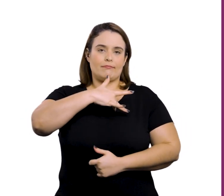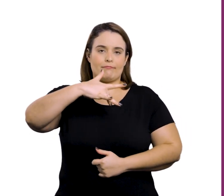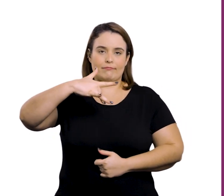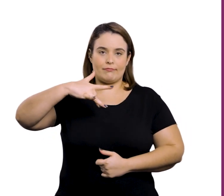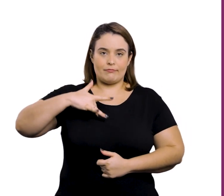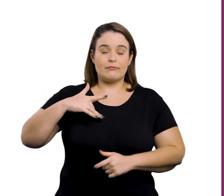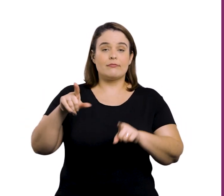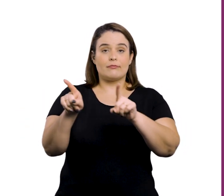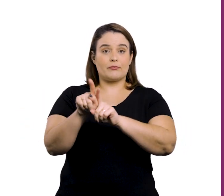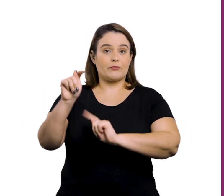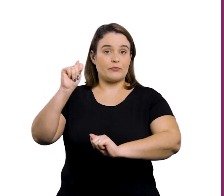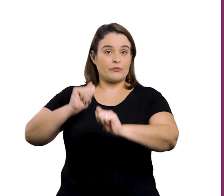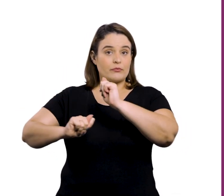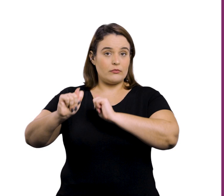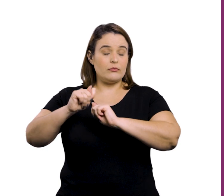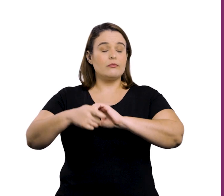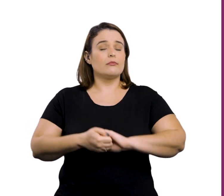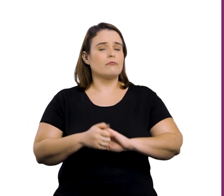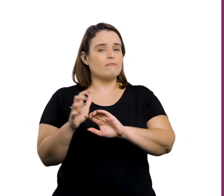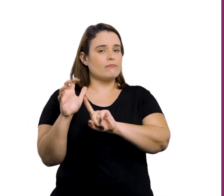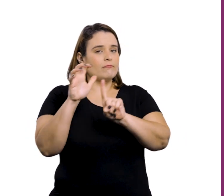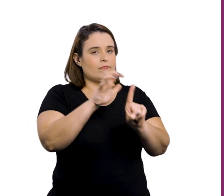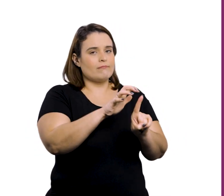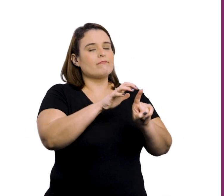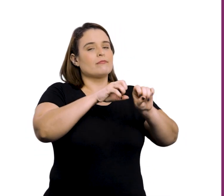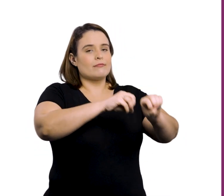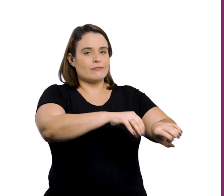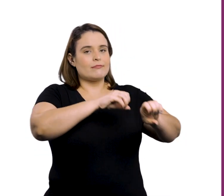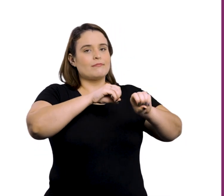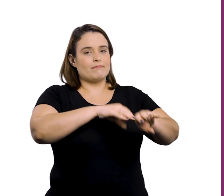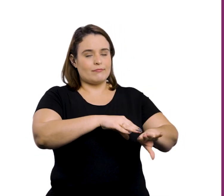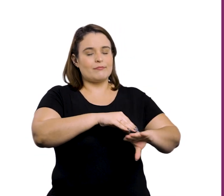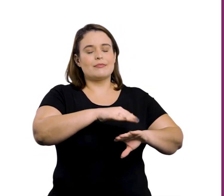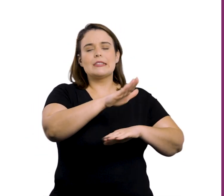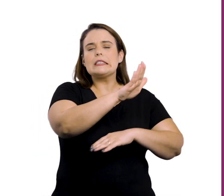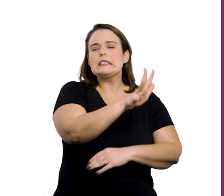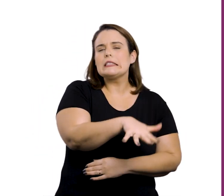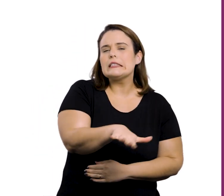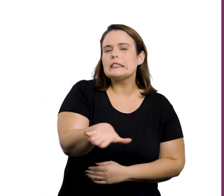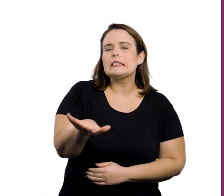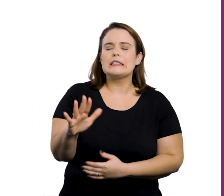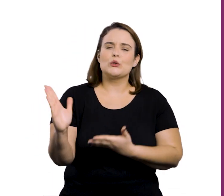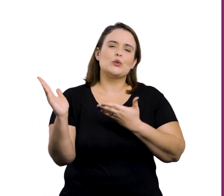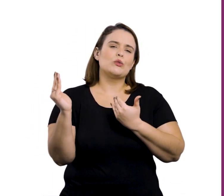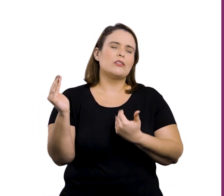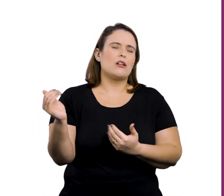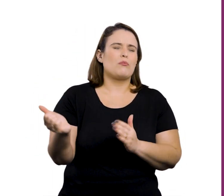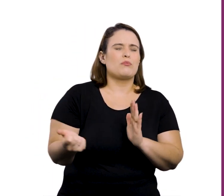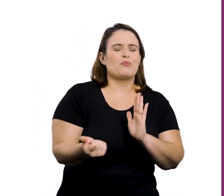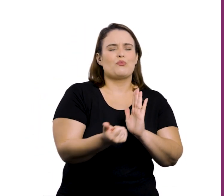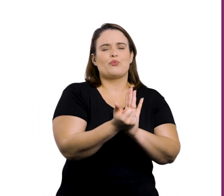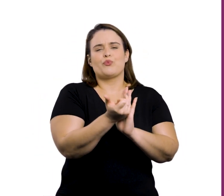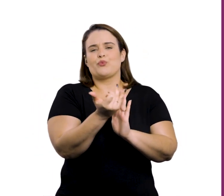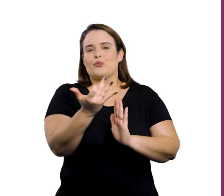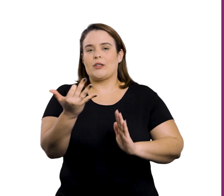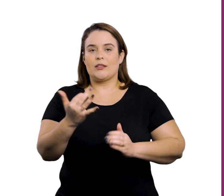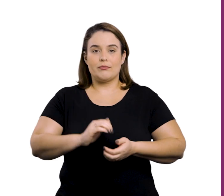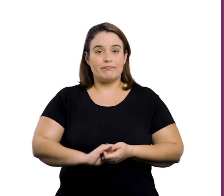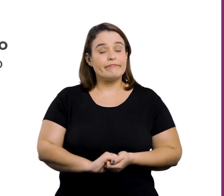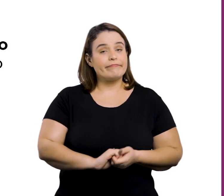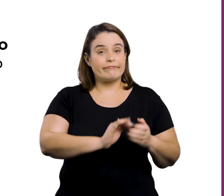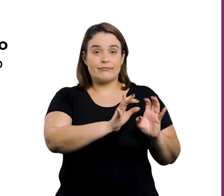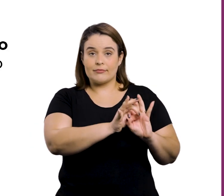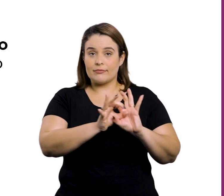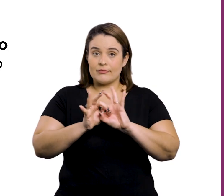sabemos, é de saúde pública e econômica, mas também afeta profundamente a educação de milhões de crianças e